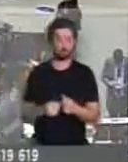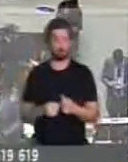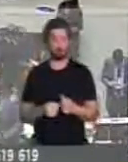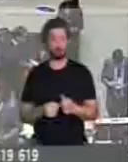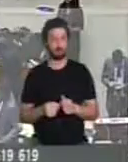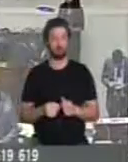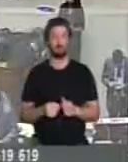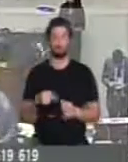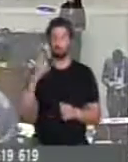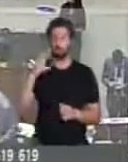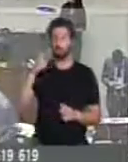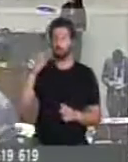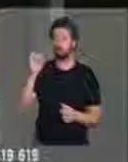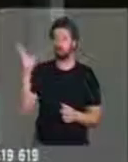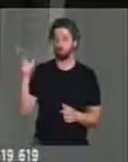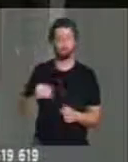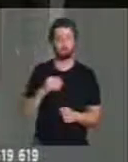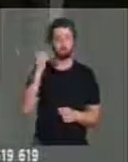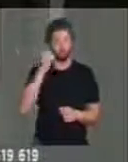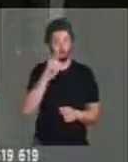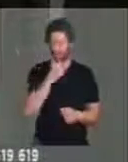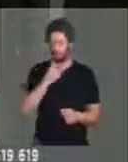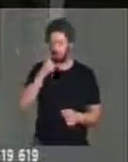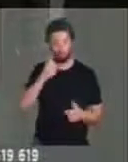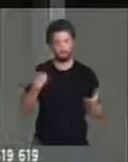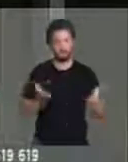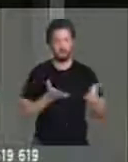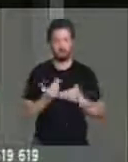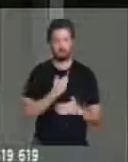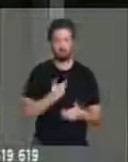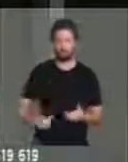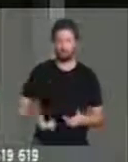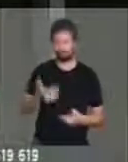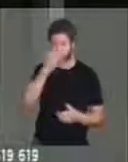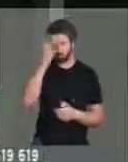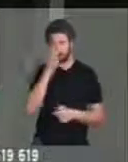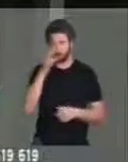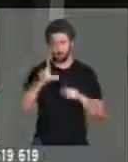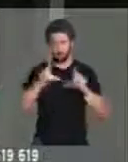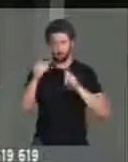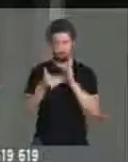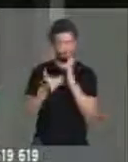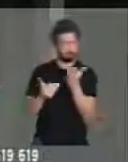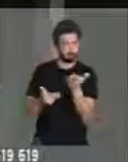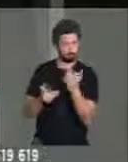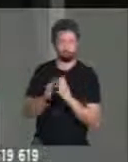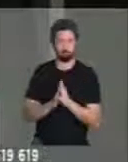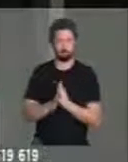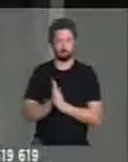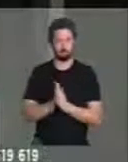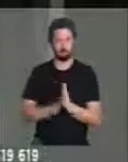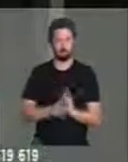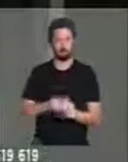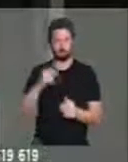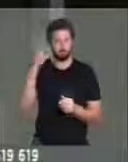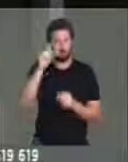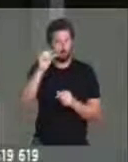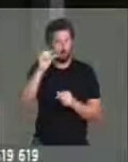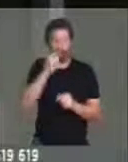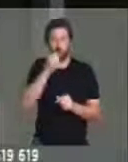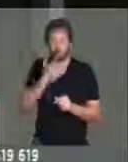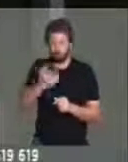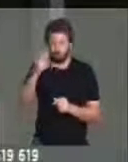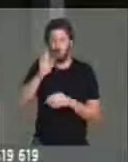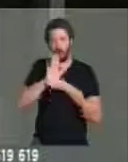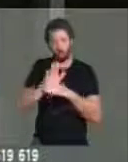falar. Deputado Chico Alencar. Deputados, deputadas, servidores, todos que acompanham esta sessão, um pouquinho de história sempre